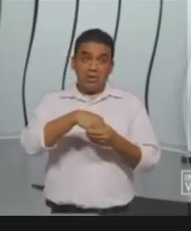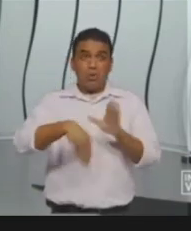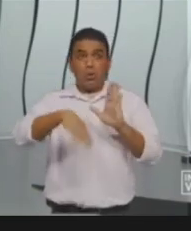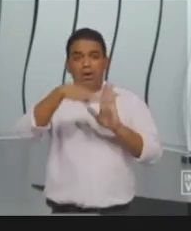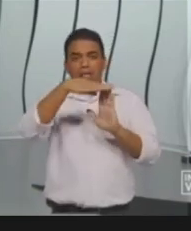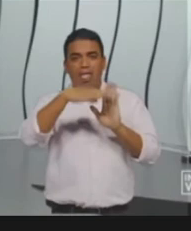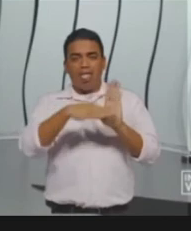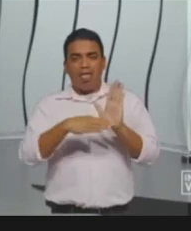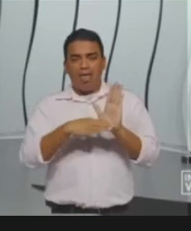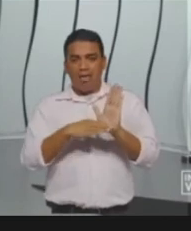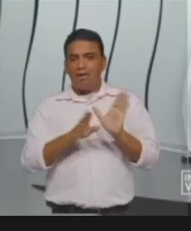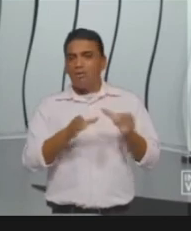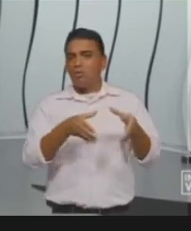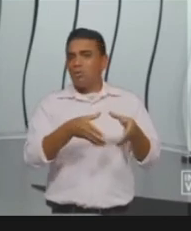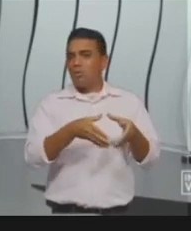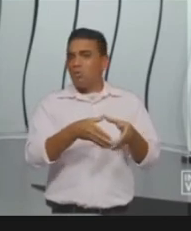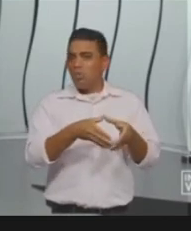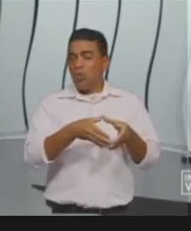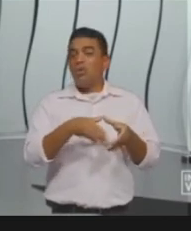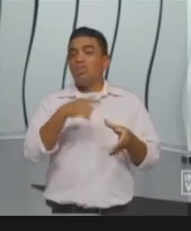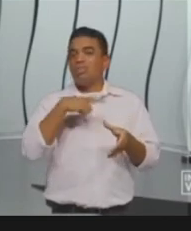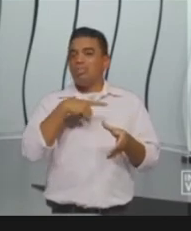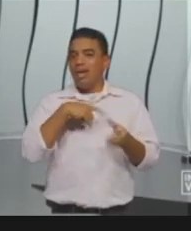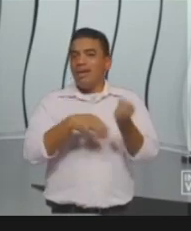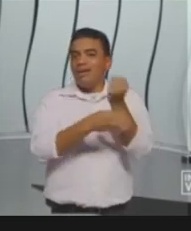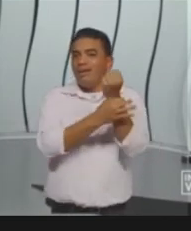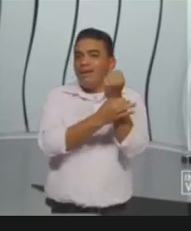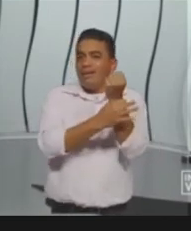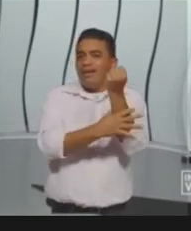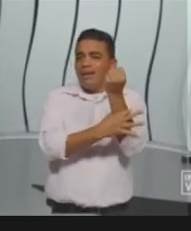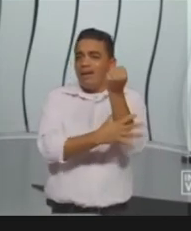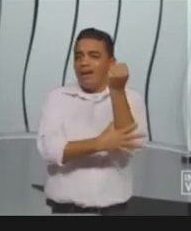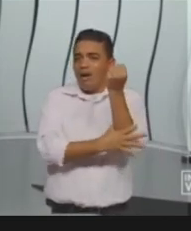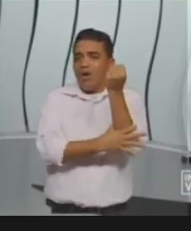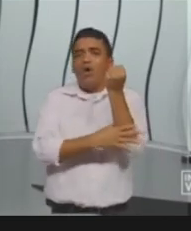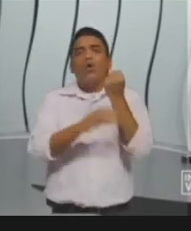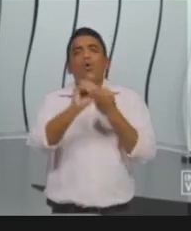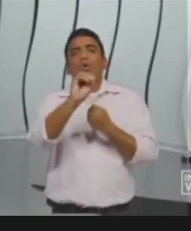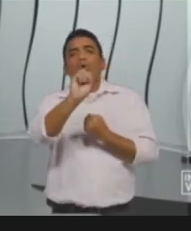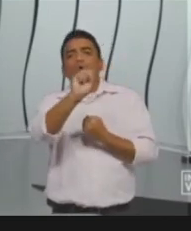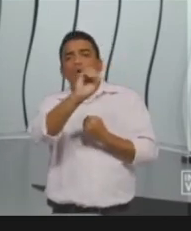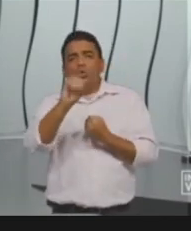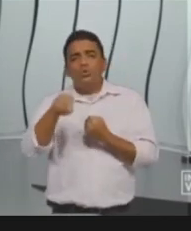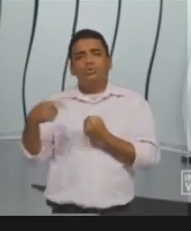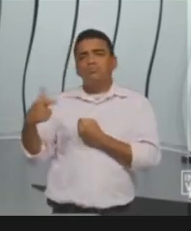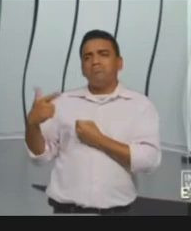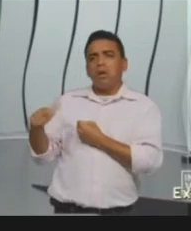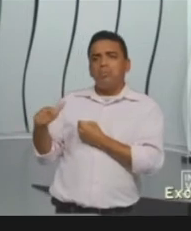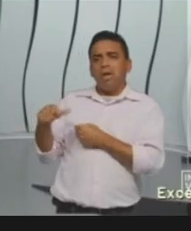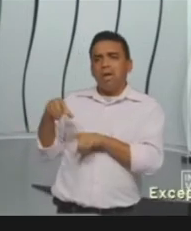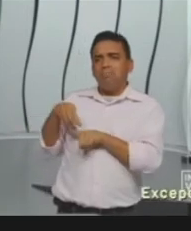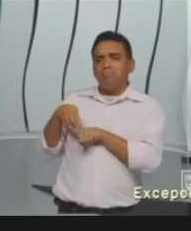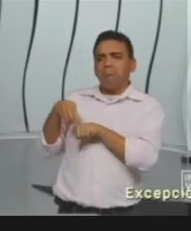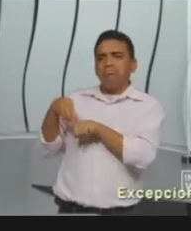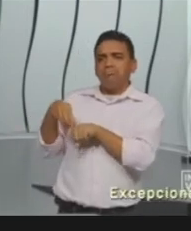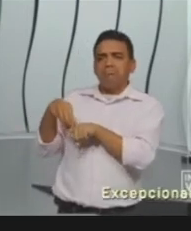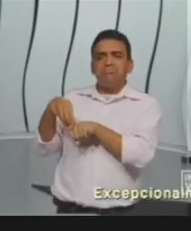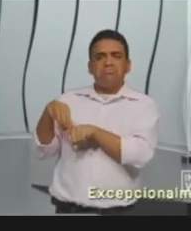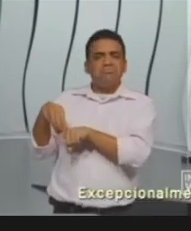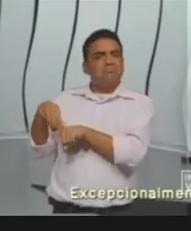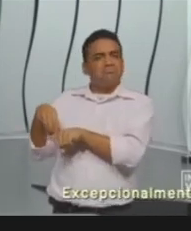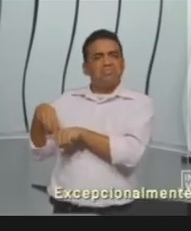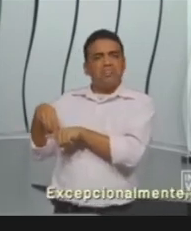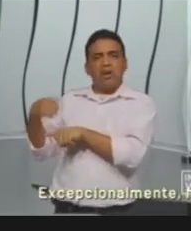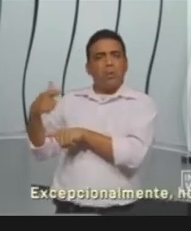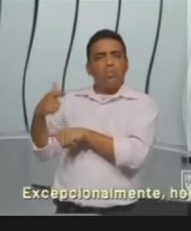de invertebrados e vertebrados é uma classificação que nós fizemos artificialmente para facilitar